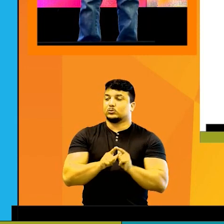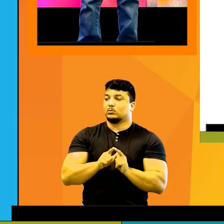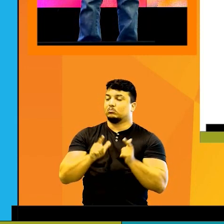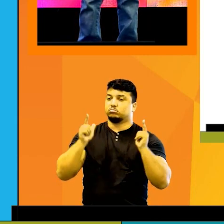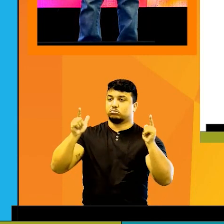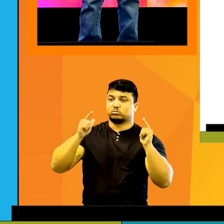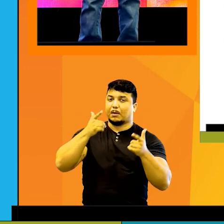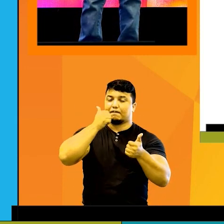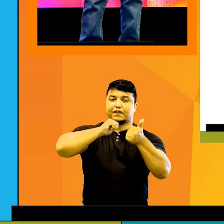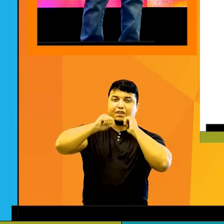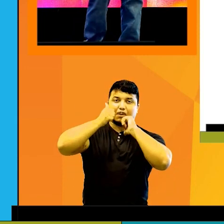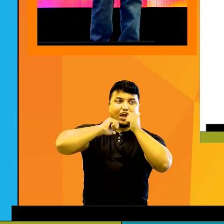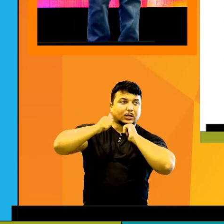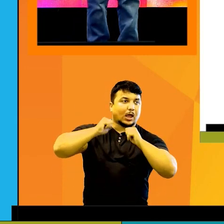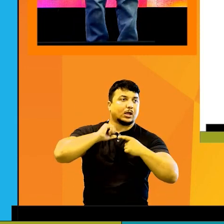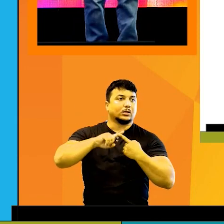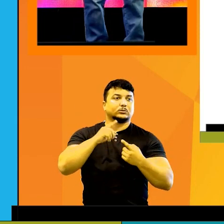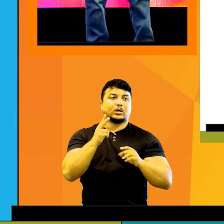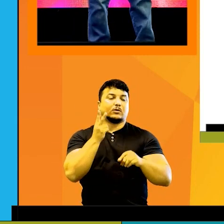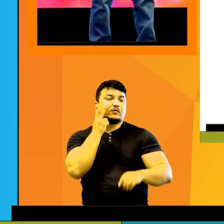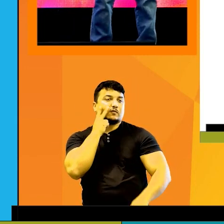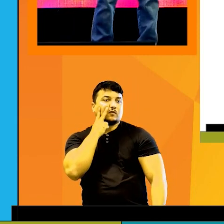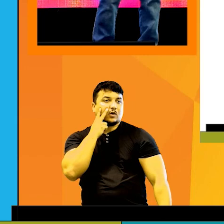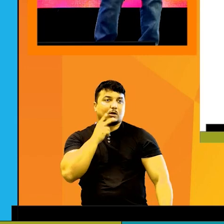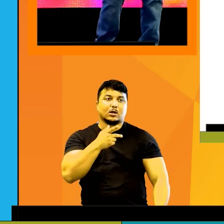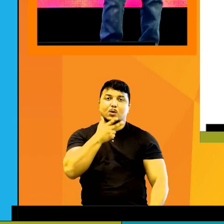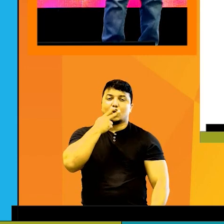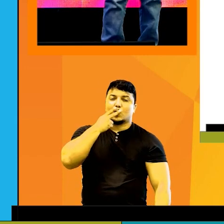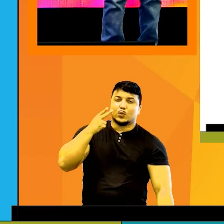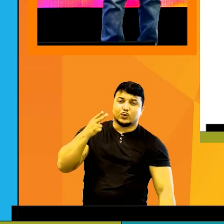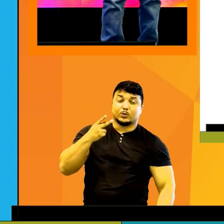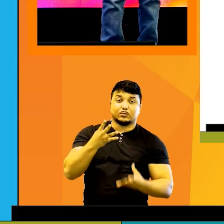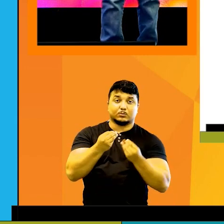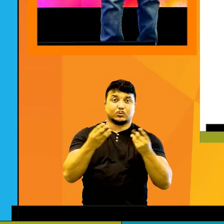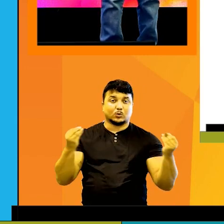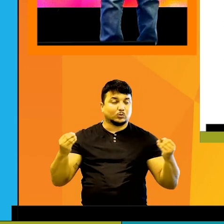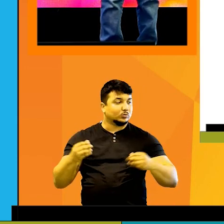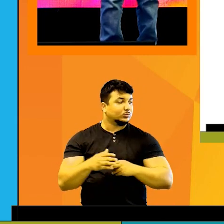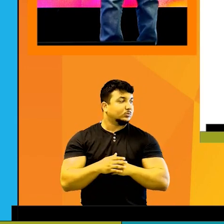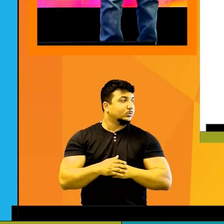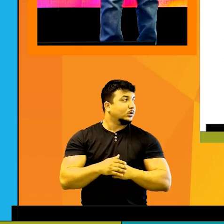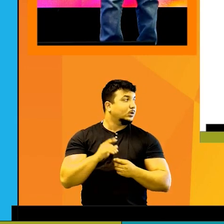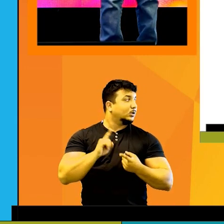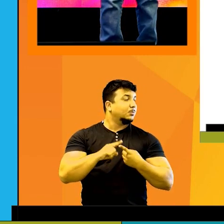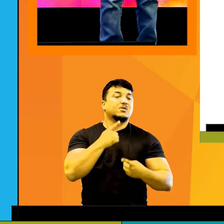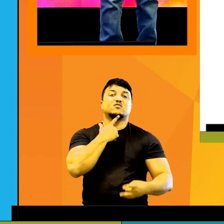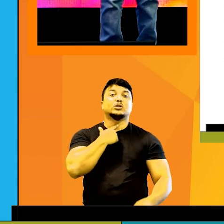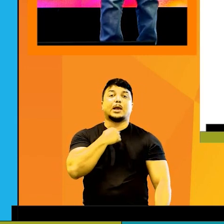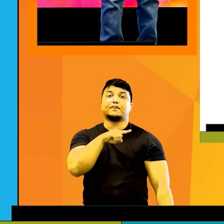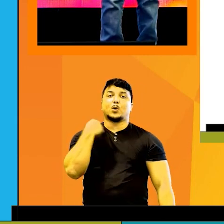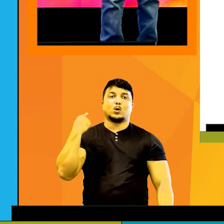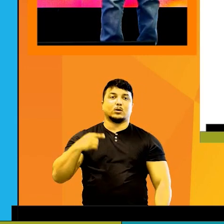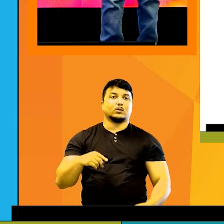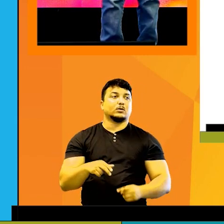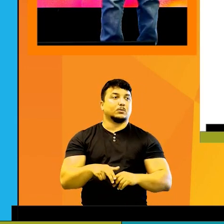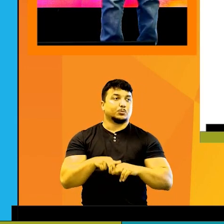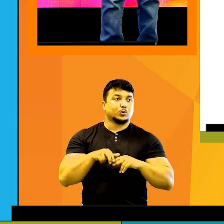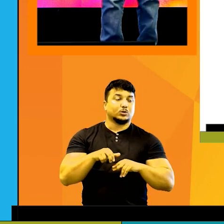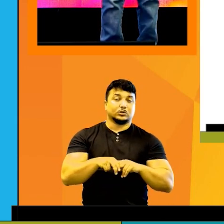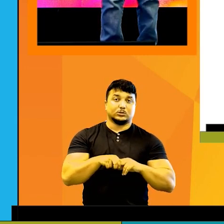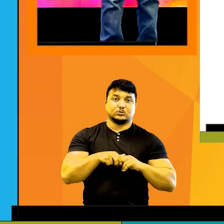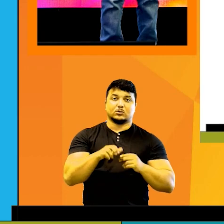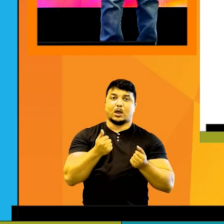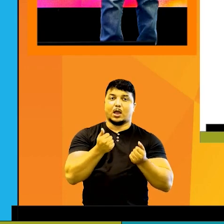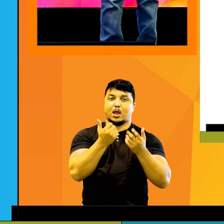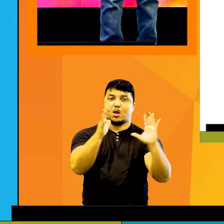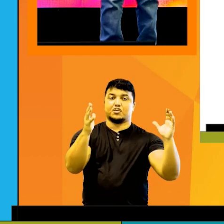noitadas, muita bebedeira, muito vinho, muito fumo, viu? E muita vontade de morrer, da exaltação da